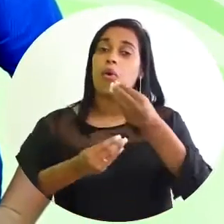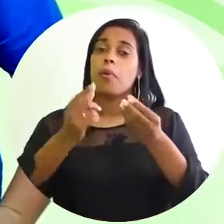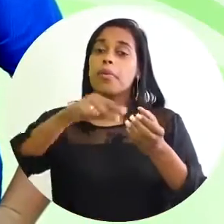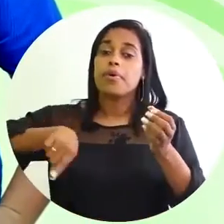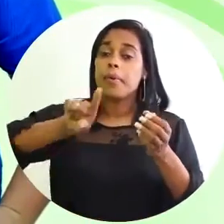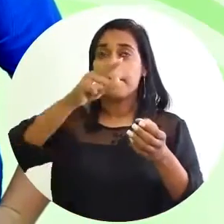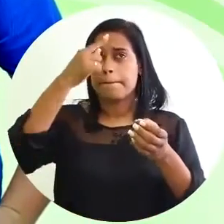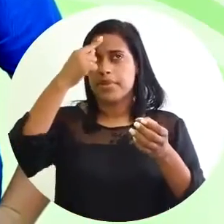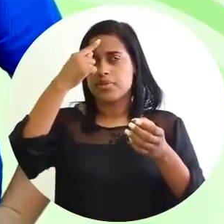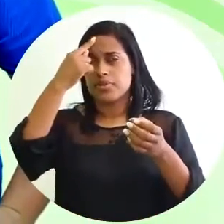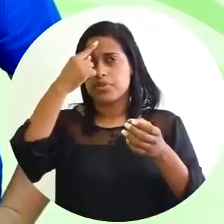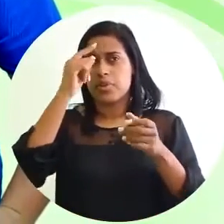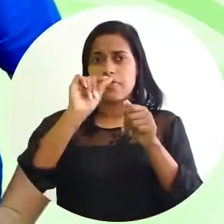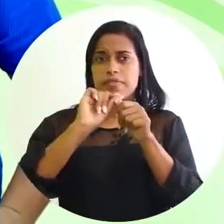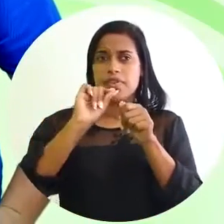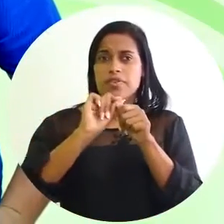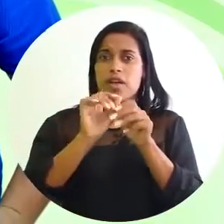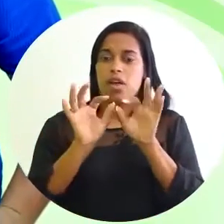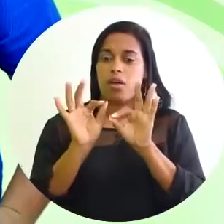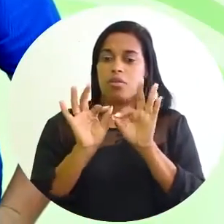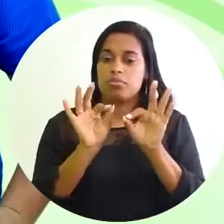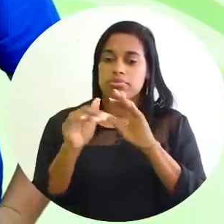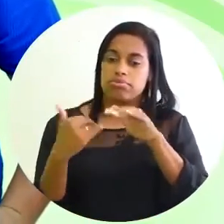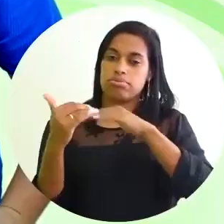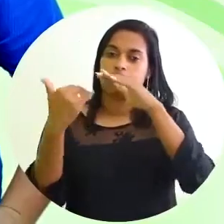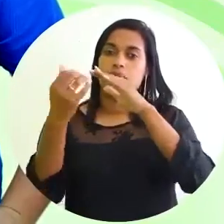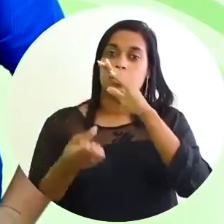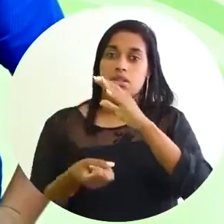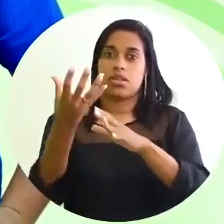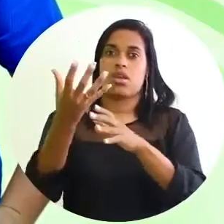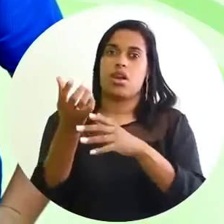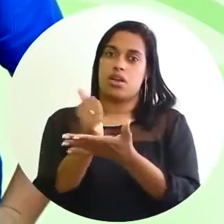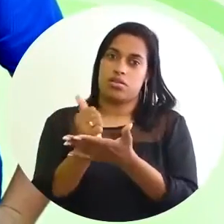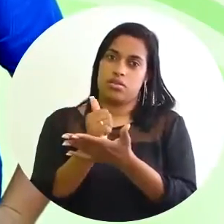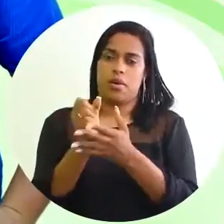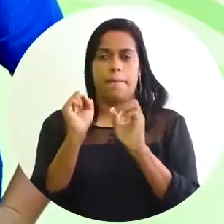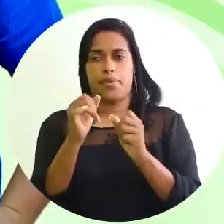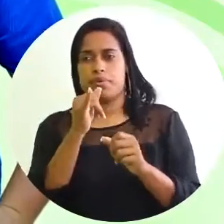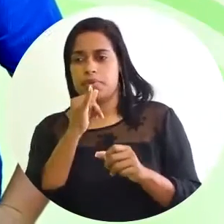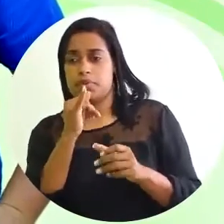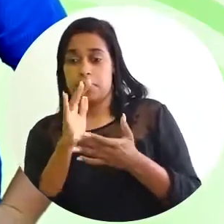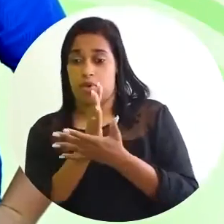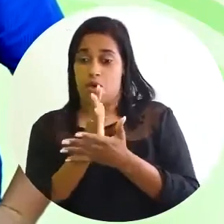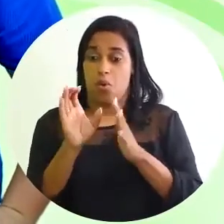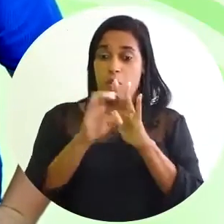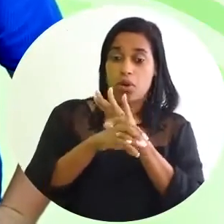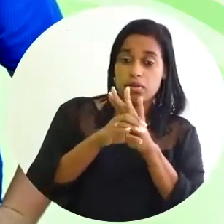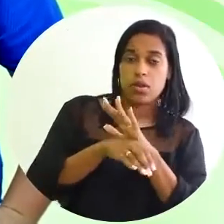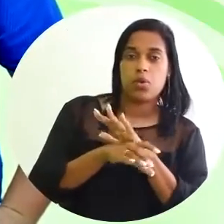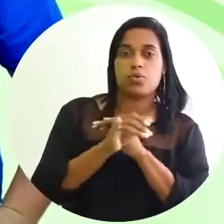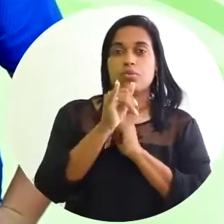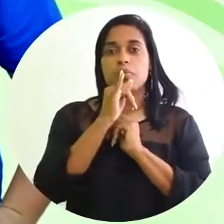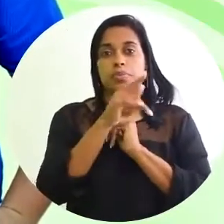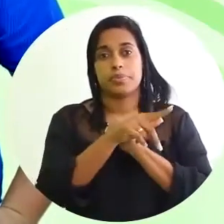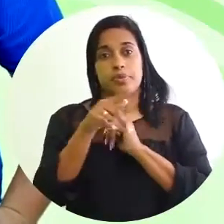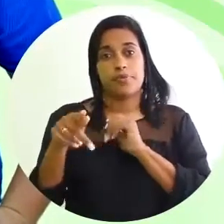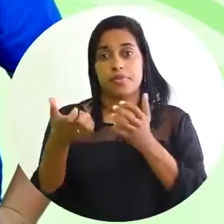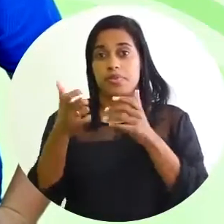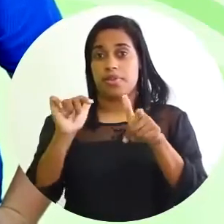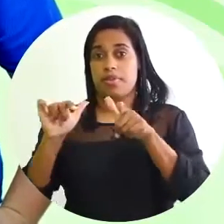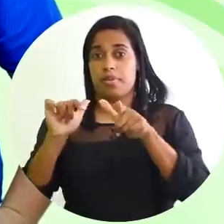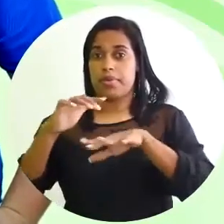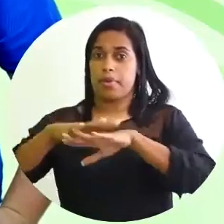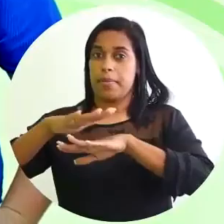forma como a pessoa vai construir a gamificação. Pode ser que em algum conteúdo, por exemplo, o professor quer